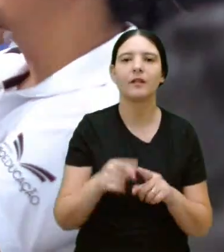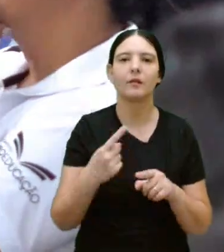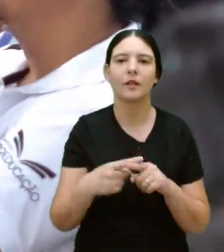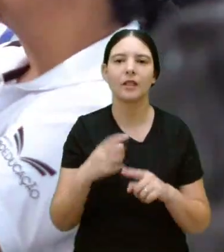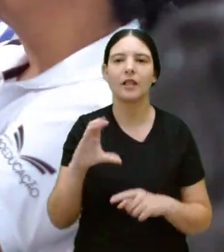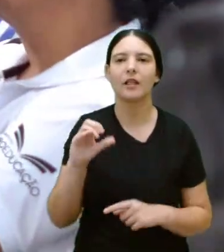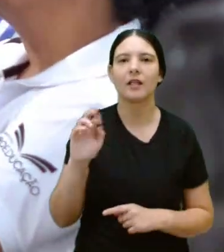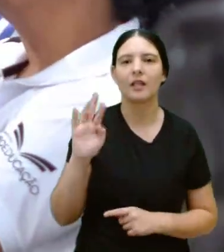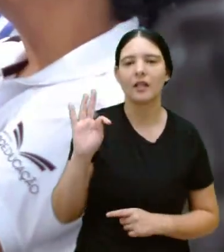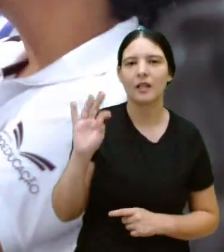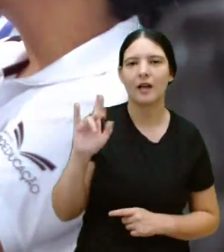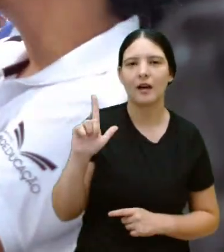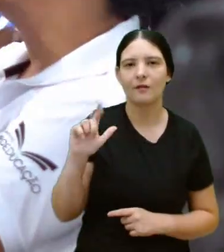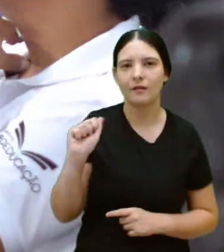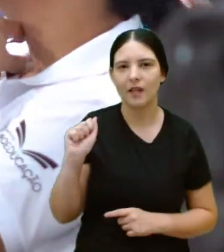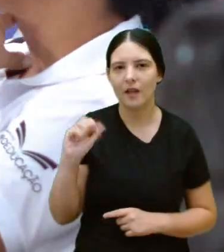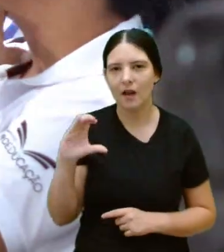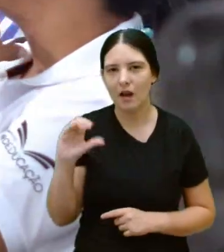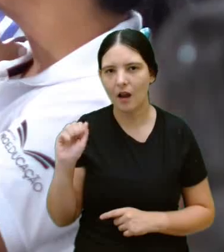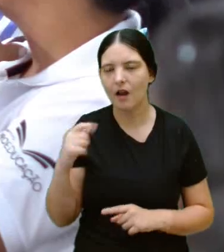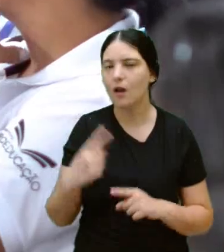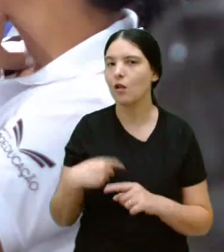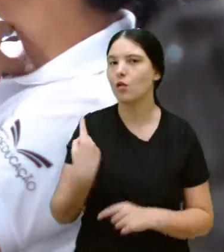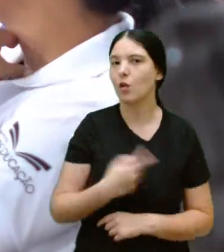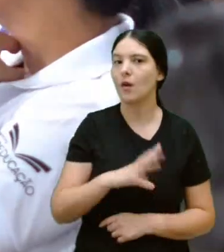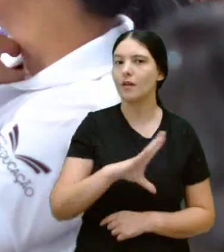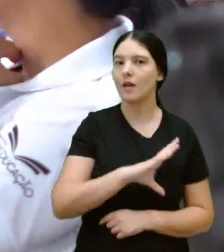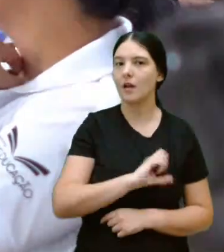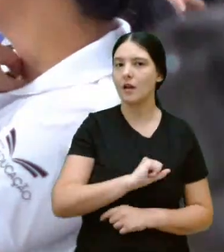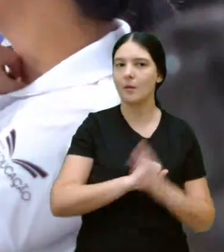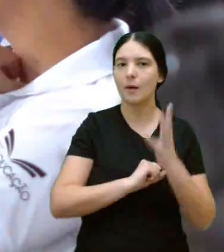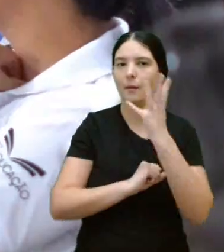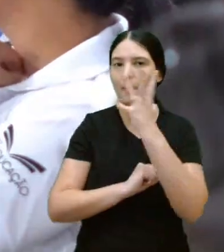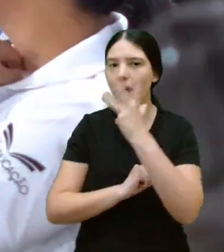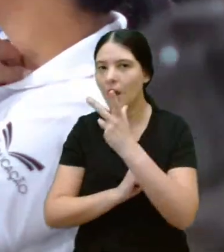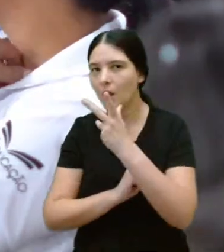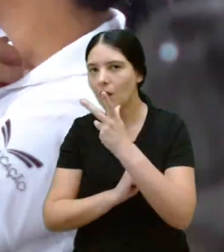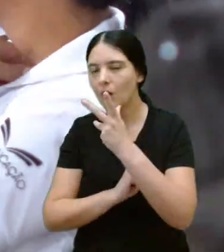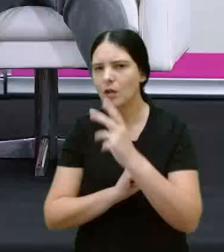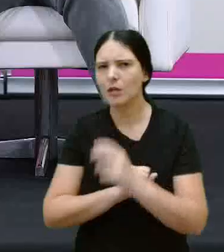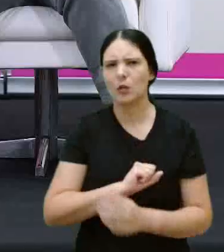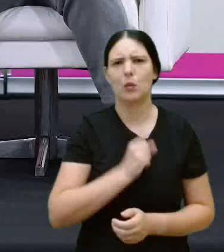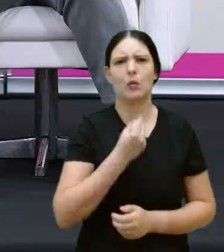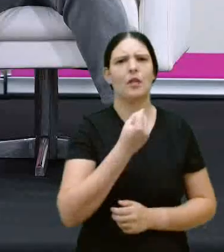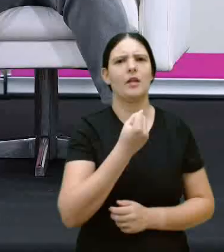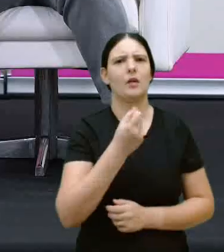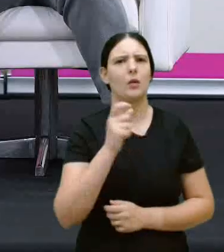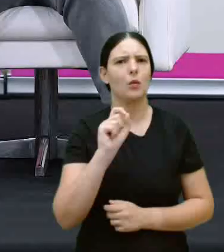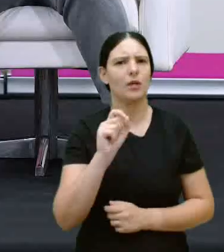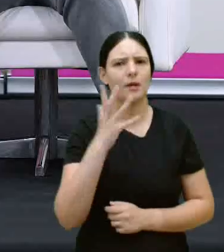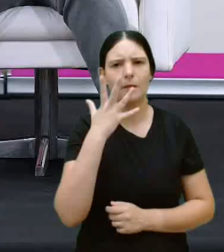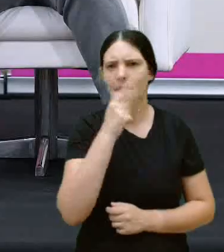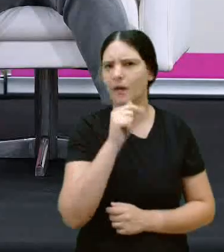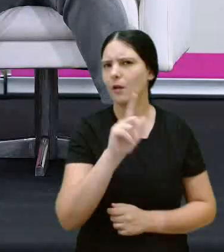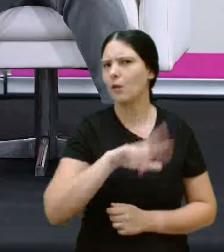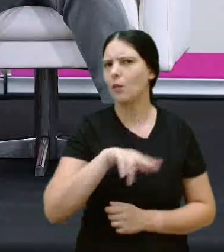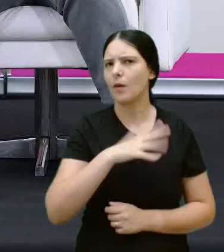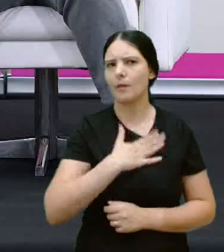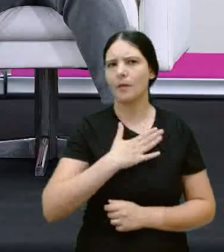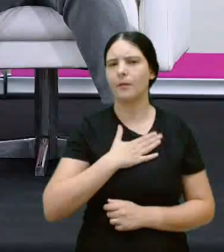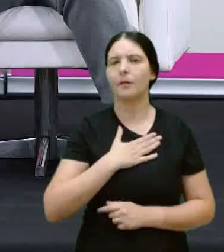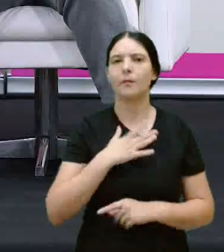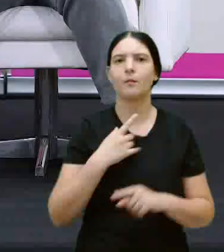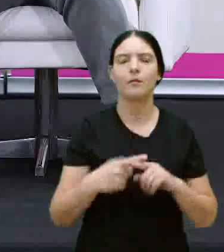Kafka. Nós amamos o que é belo e odiamos o que não é belo para mim, porque algumas